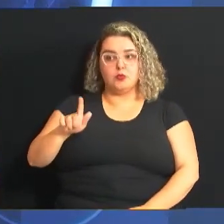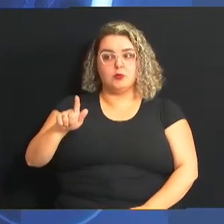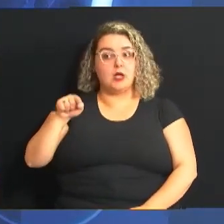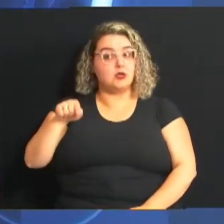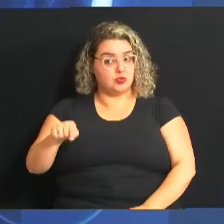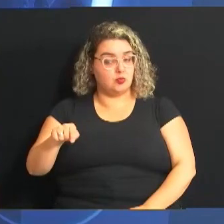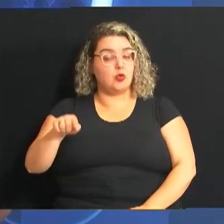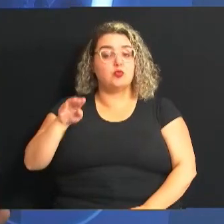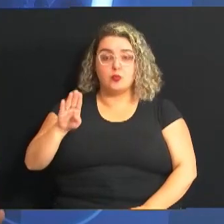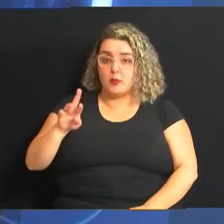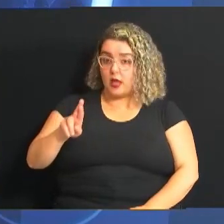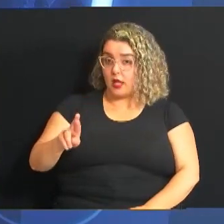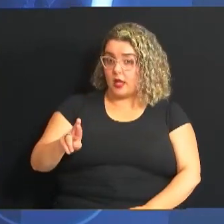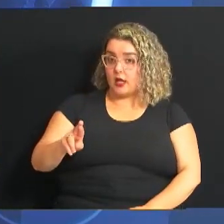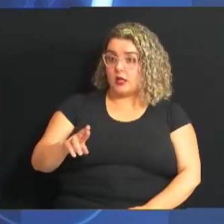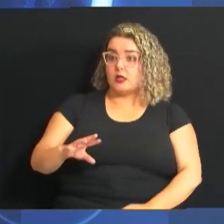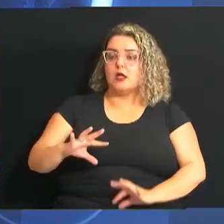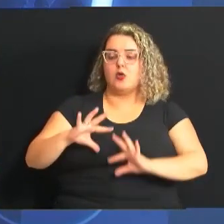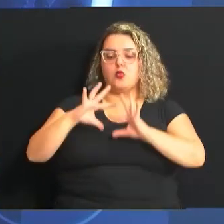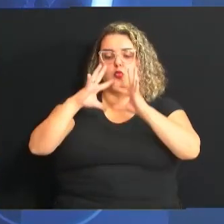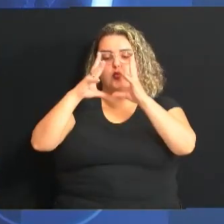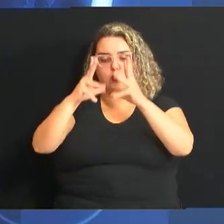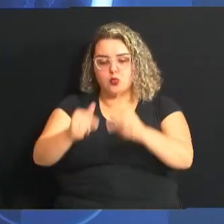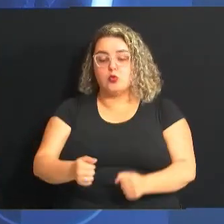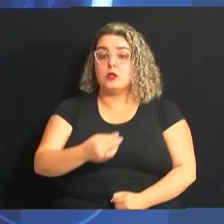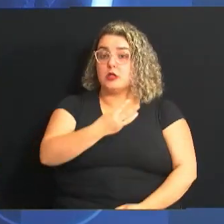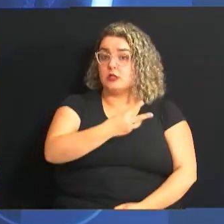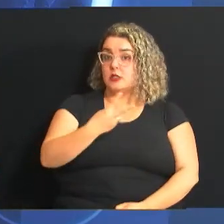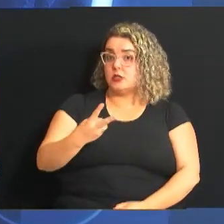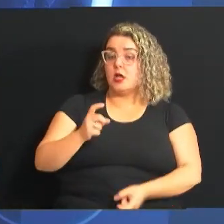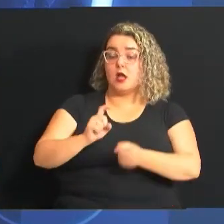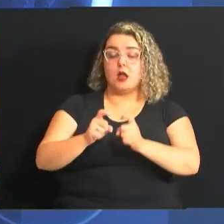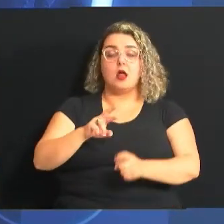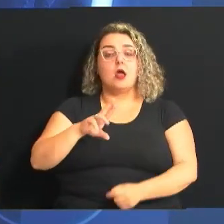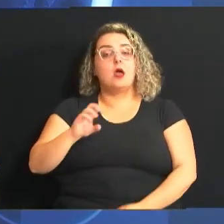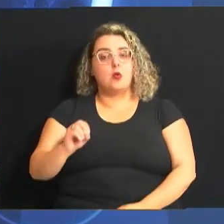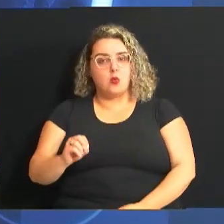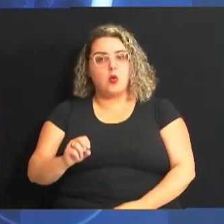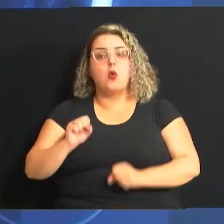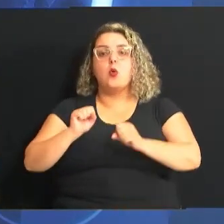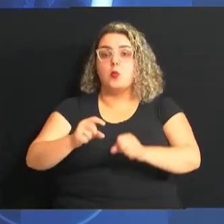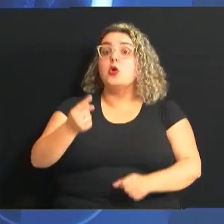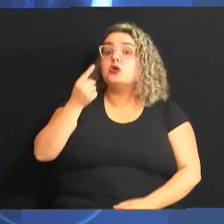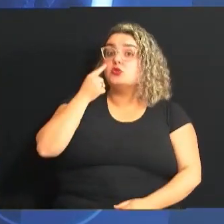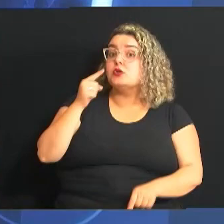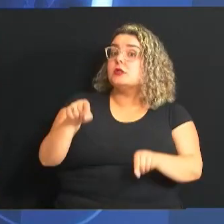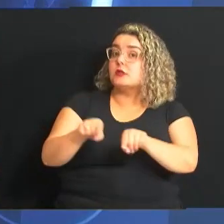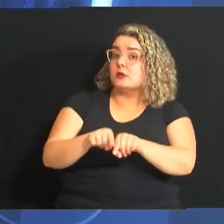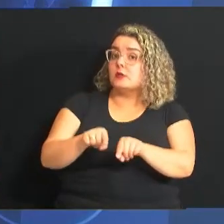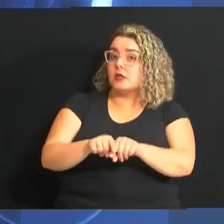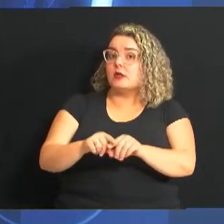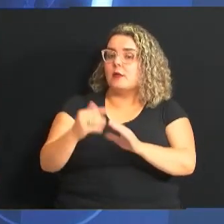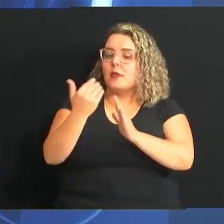www.campinas.sp.leg.br e a íntegra da 32ª reunião ordinária você pode conferir também na nossa playlist